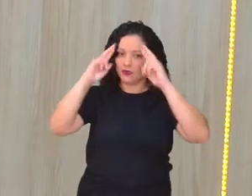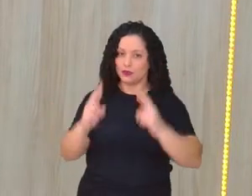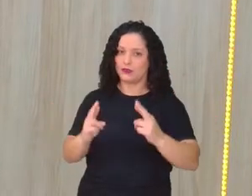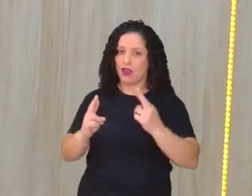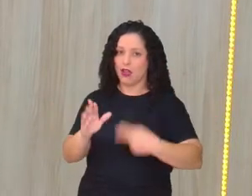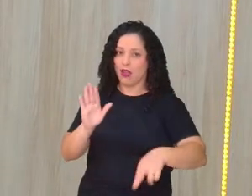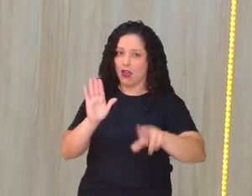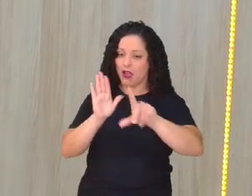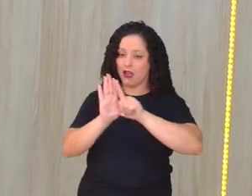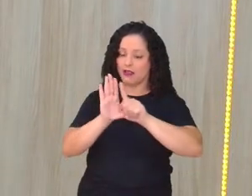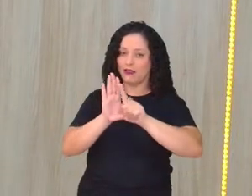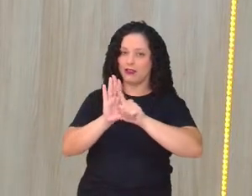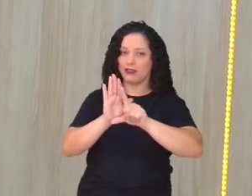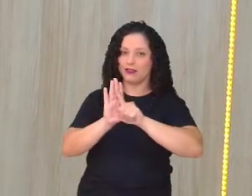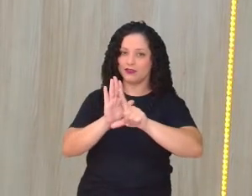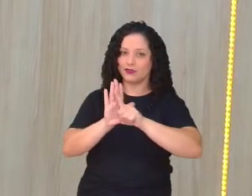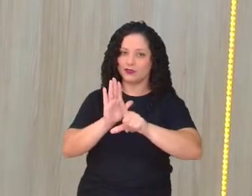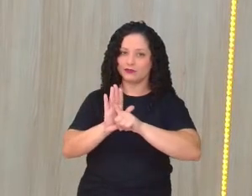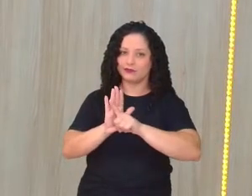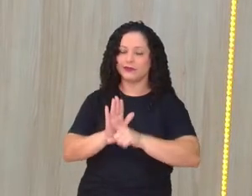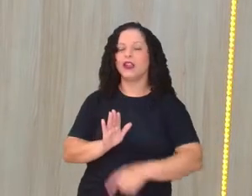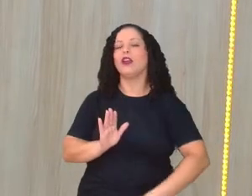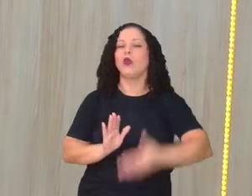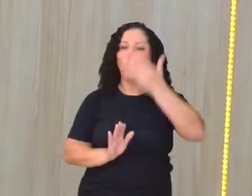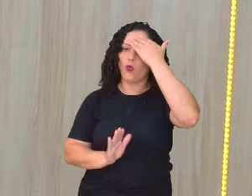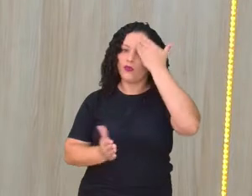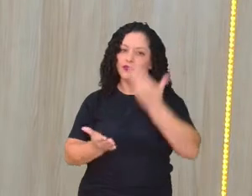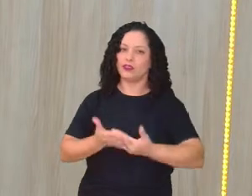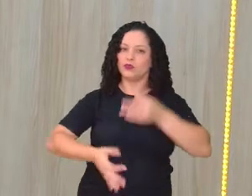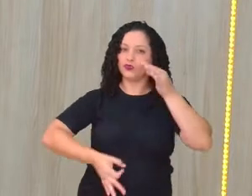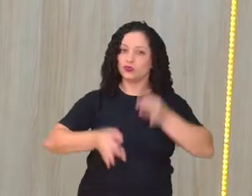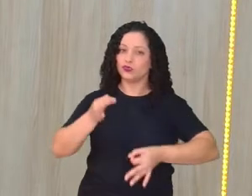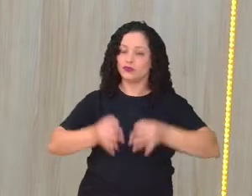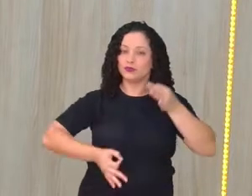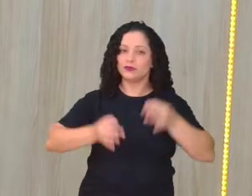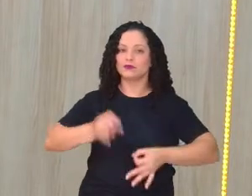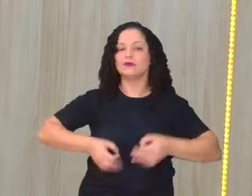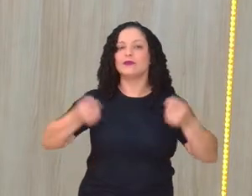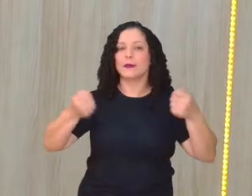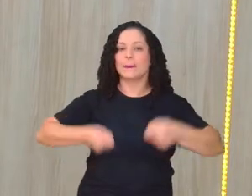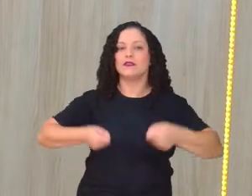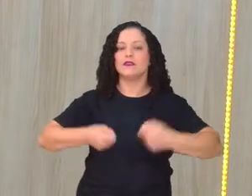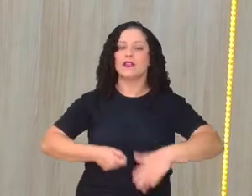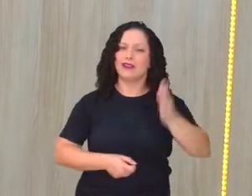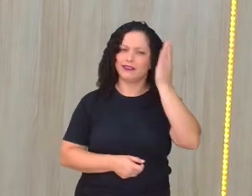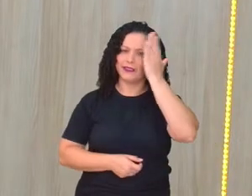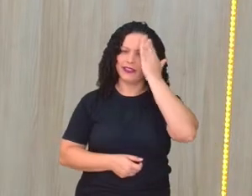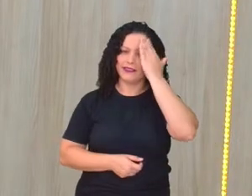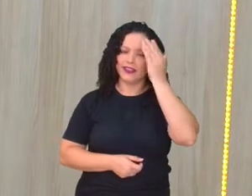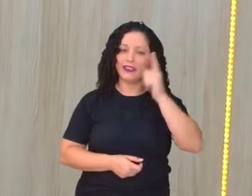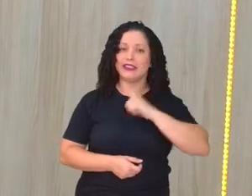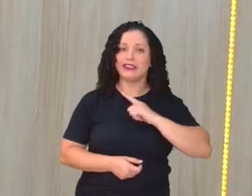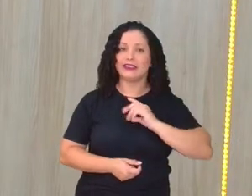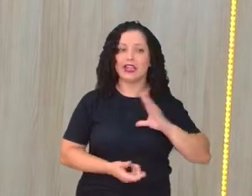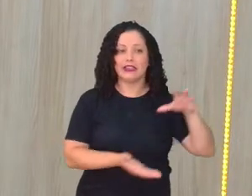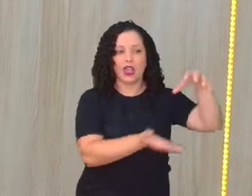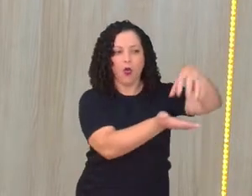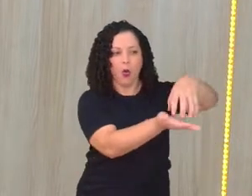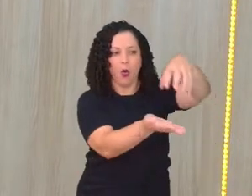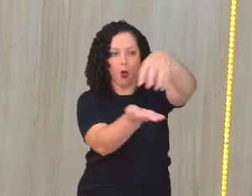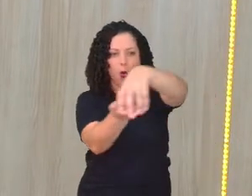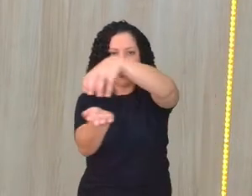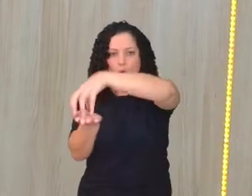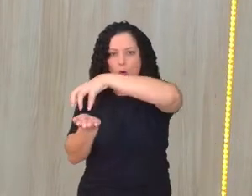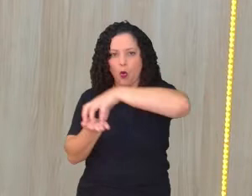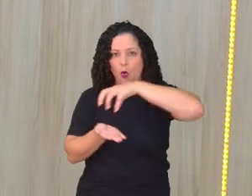que confiar, certo, na justiça, e a gente tem que entender que existem órgãos de justiça